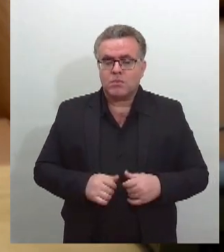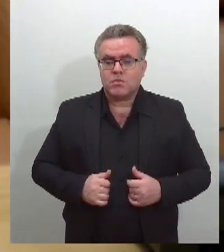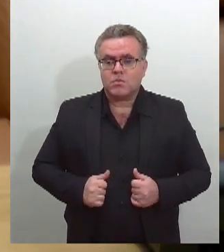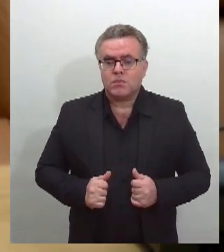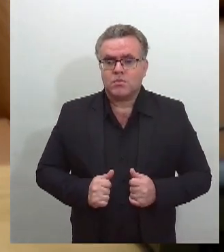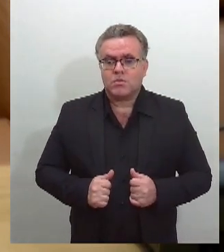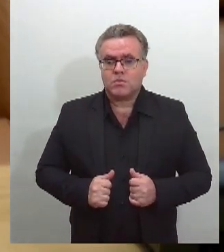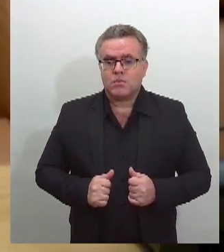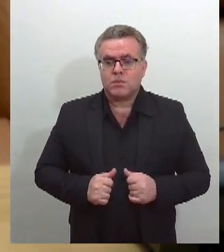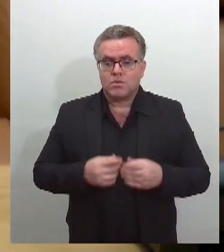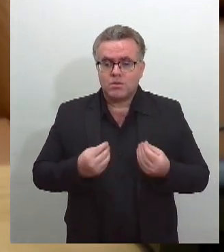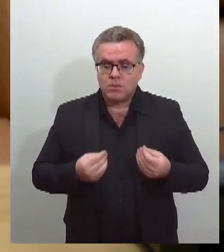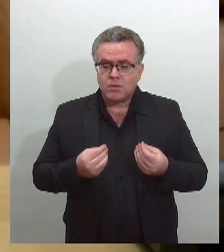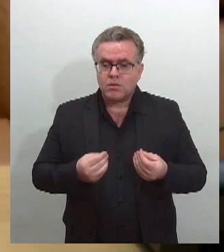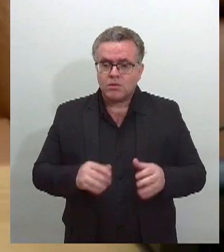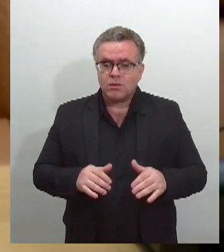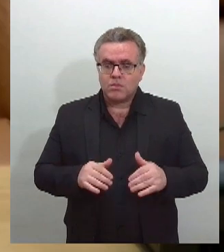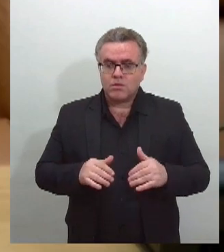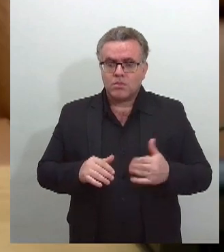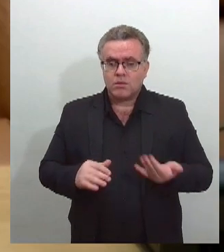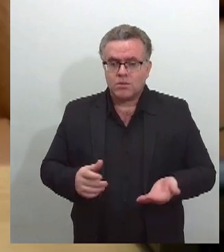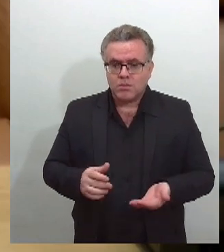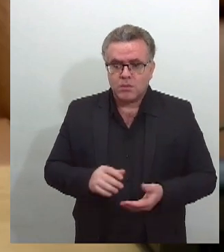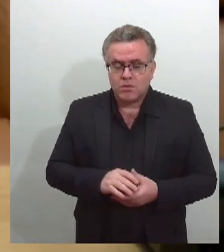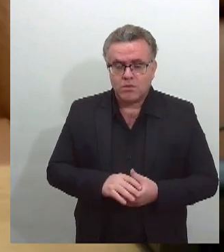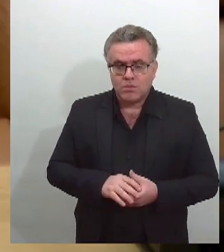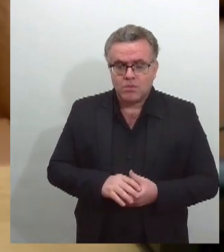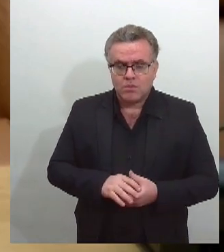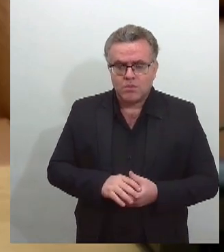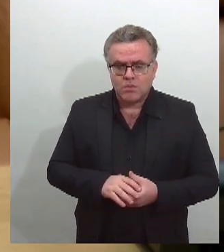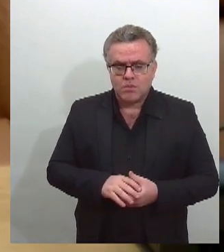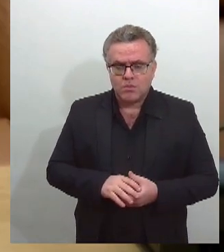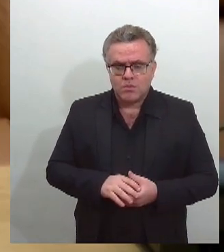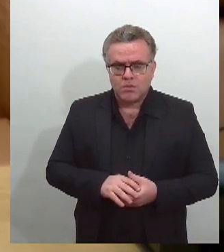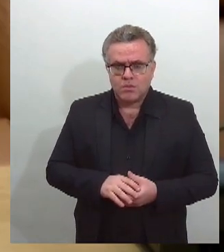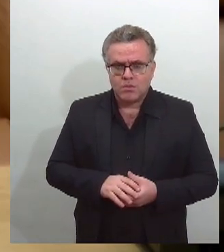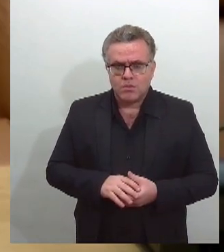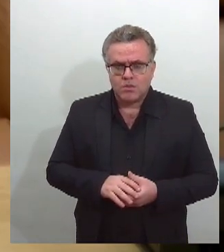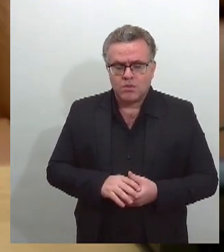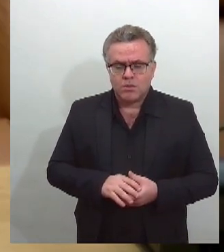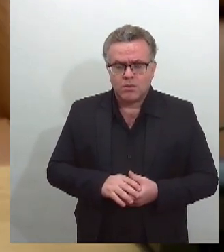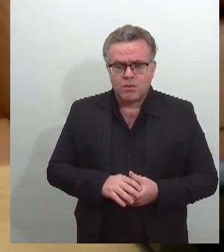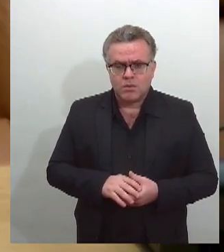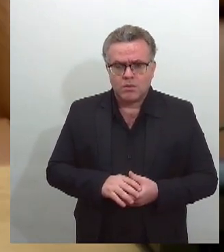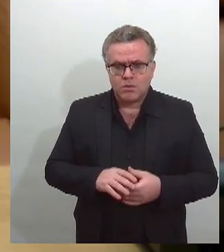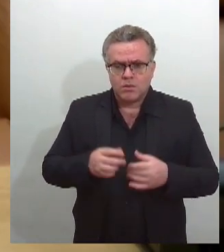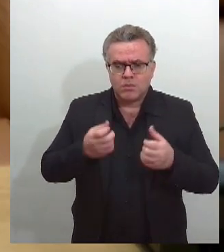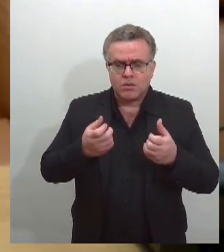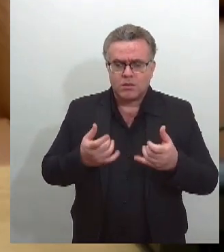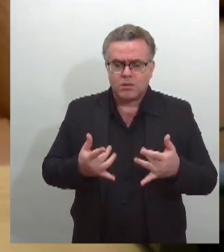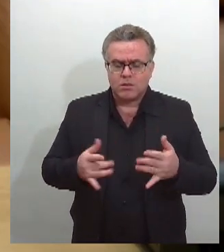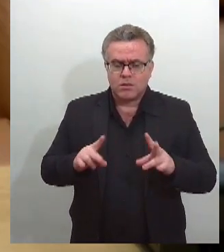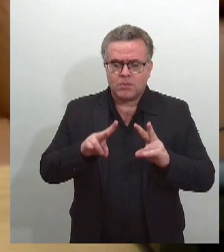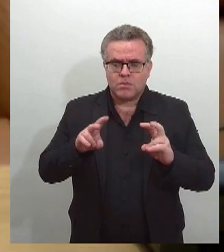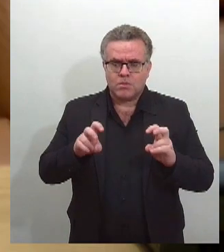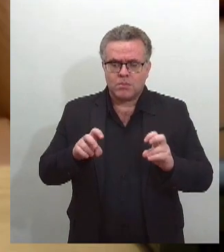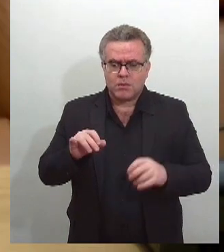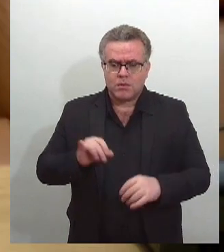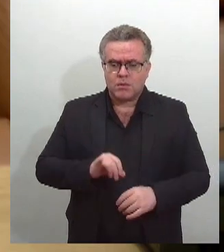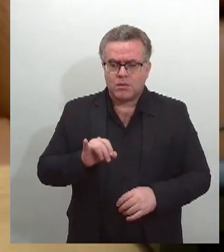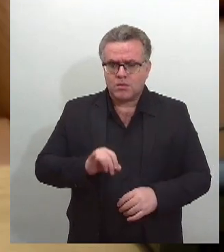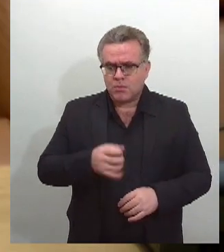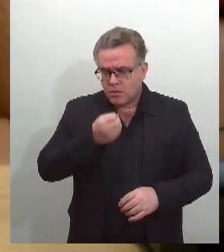senhor estivesse aqui no dia de hoje para falar de um tema de forma tão